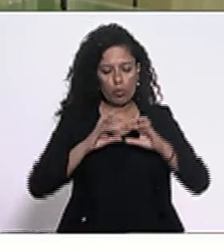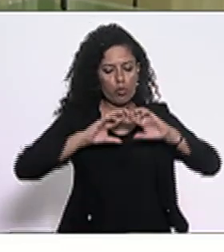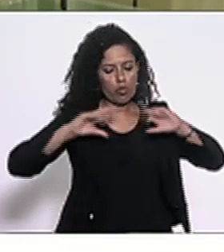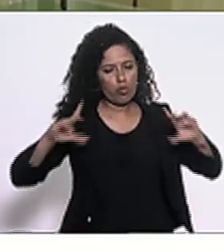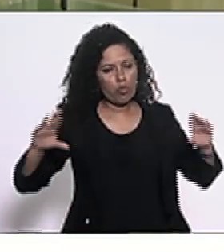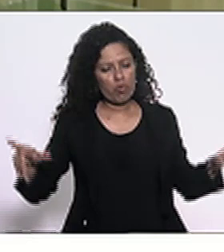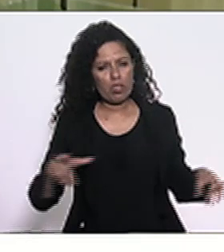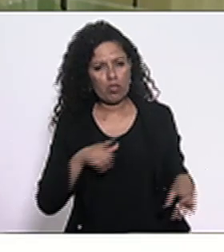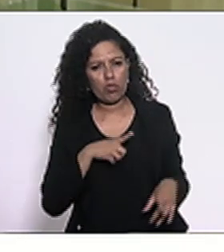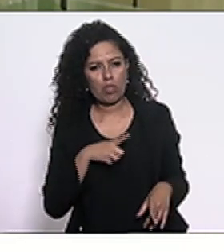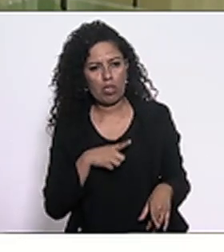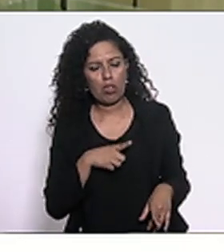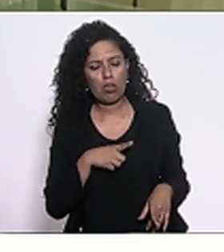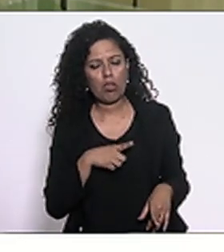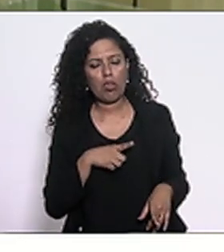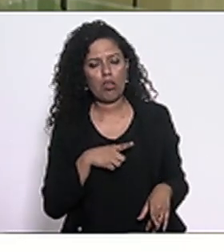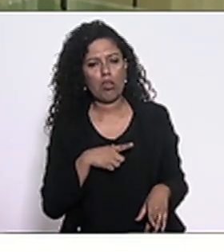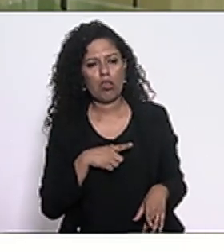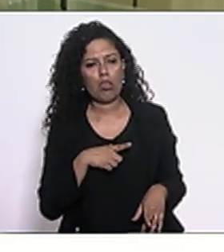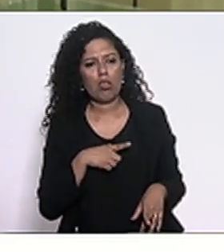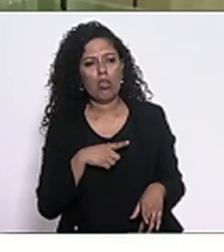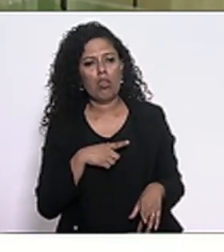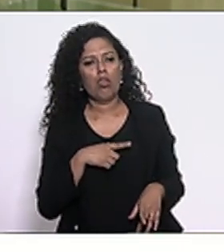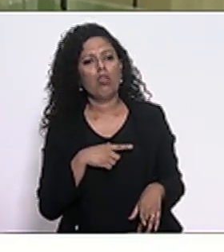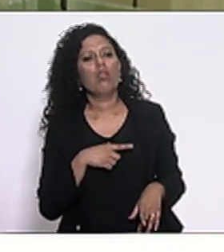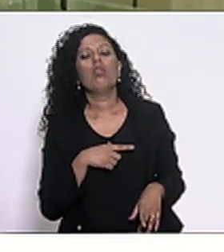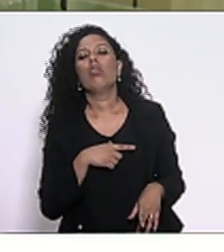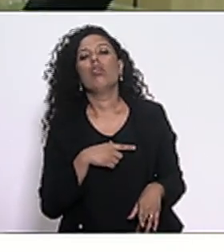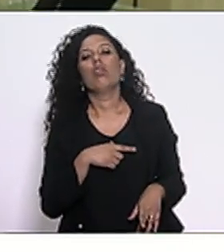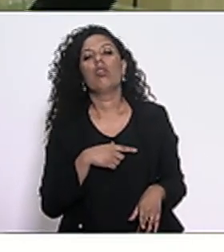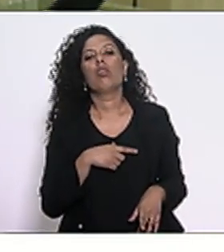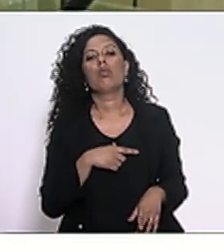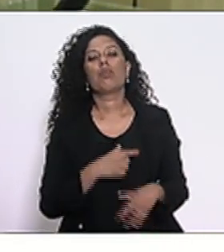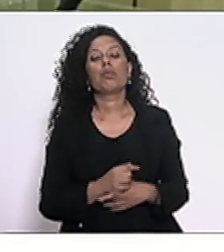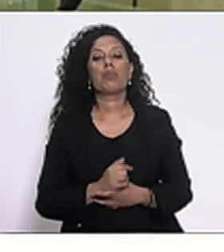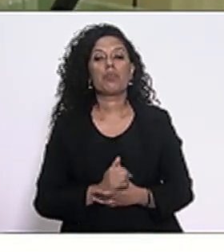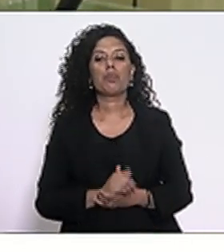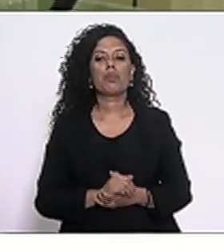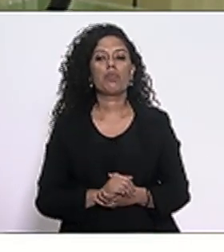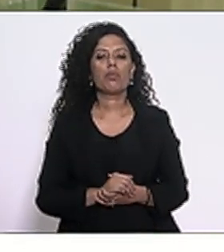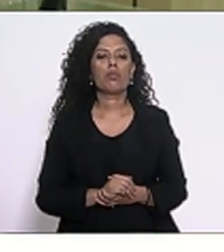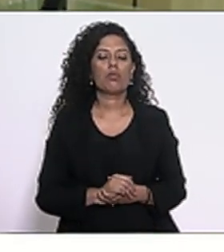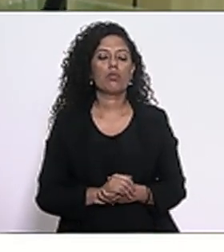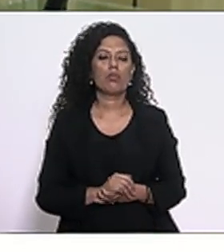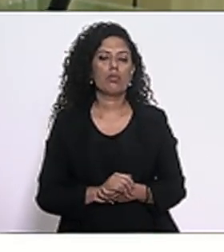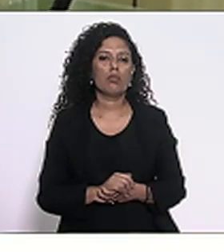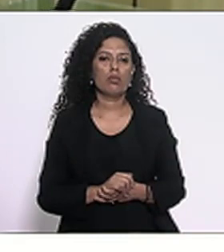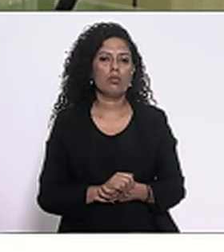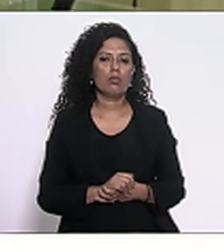essa ferramenta de forma mais proficiente.